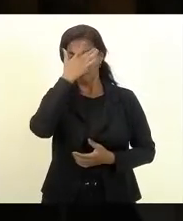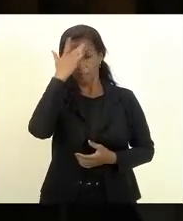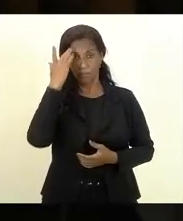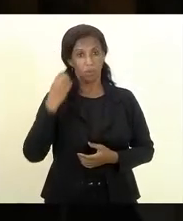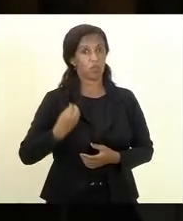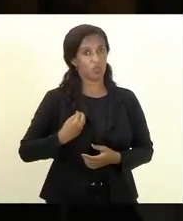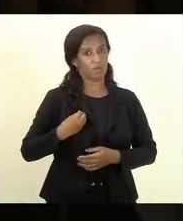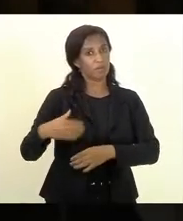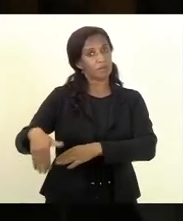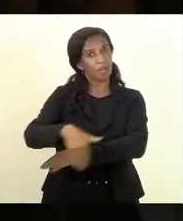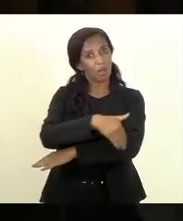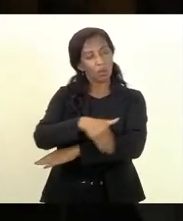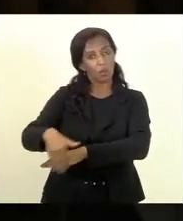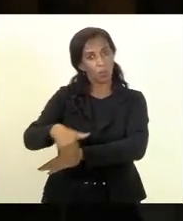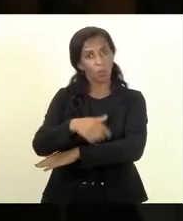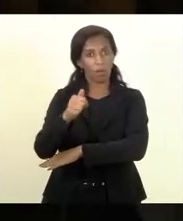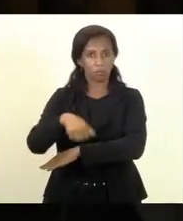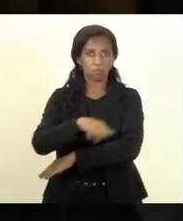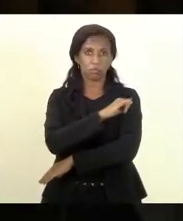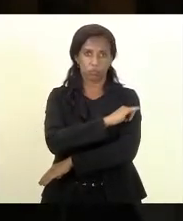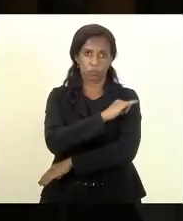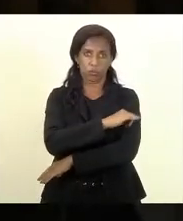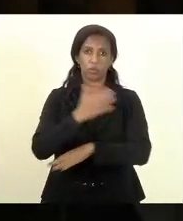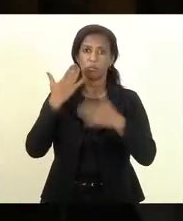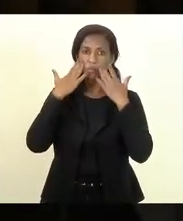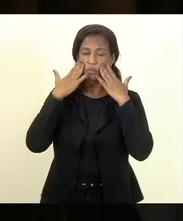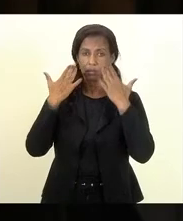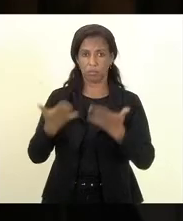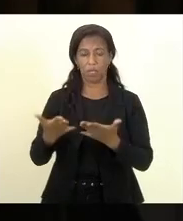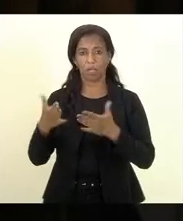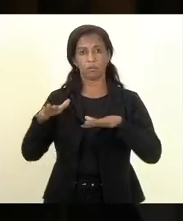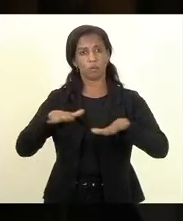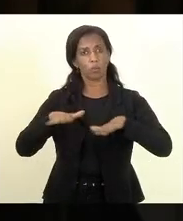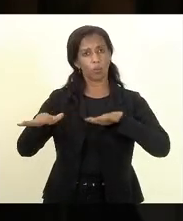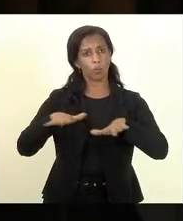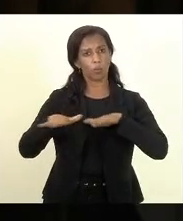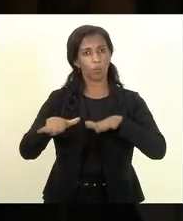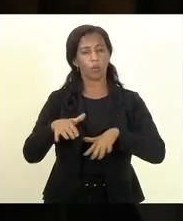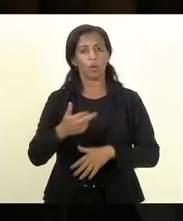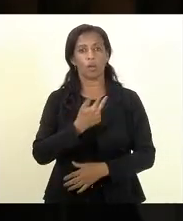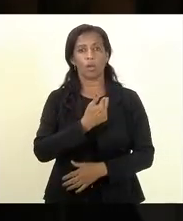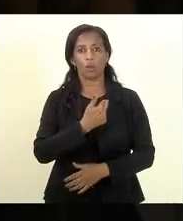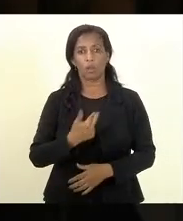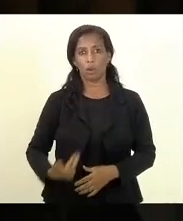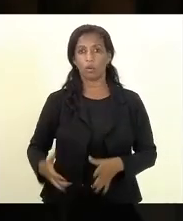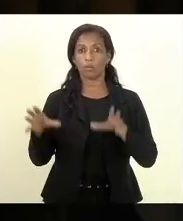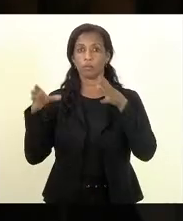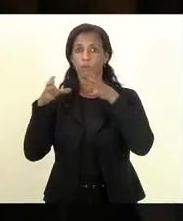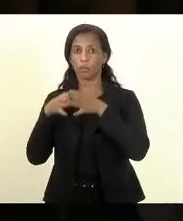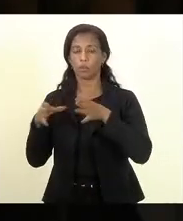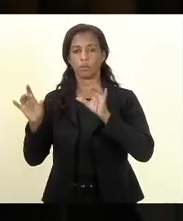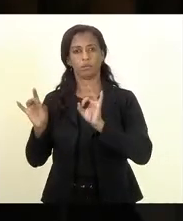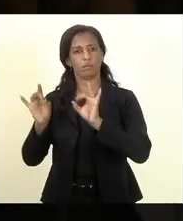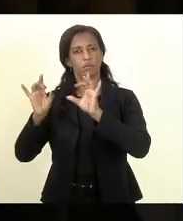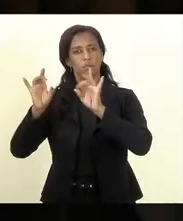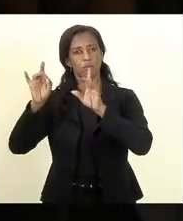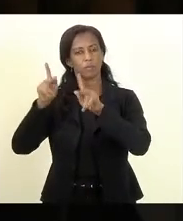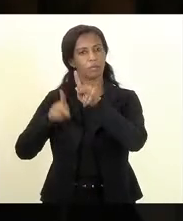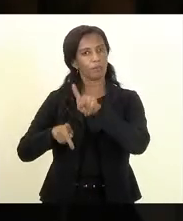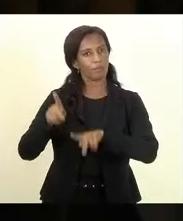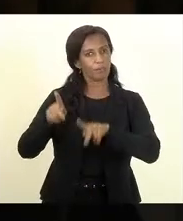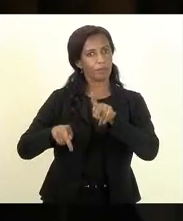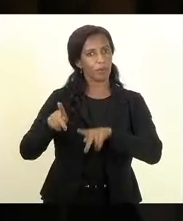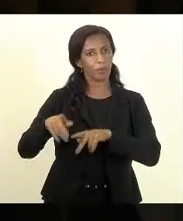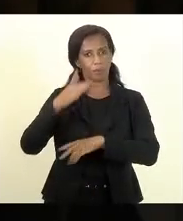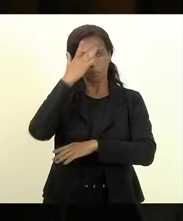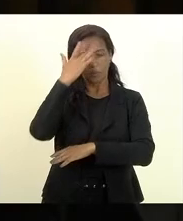vivem em situação de rua e que se organizam e que se expressaram por esses movimentos. Uma audiência pública da Comissão Especial da População em Situação de